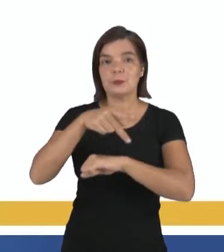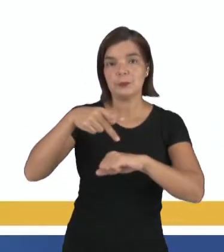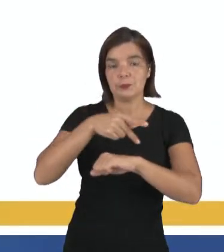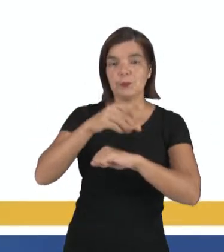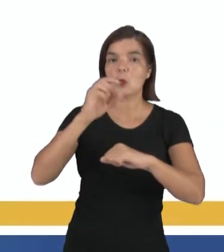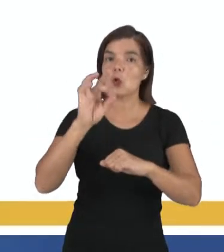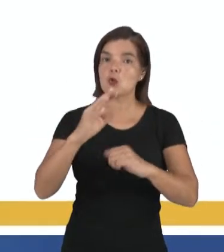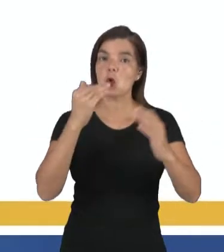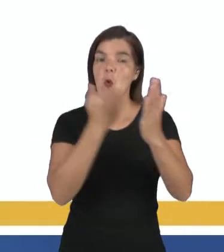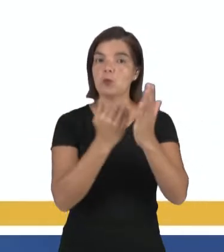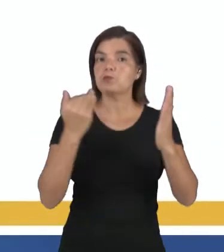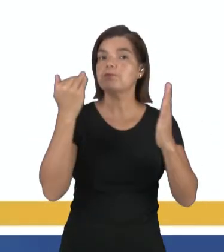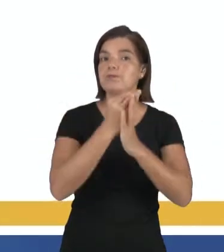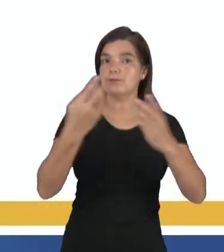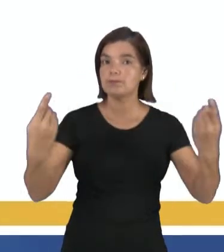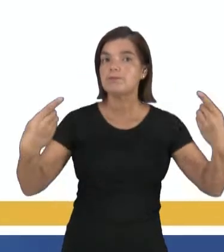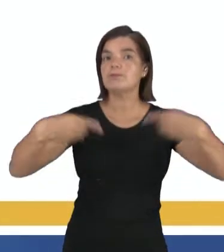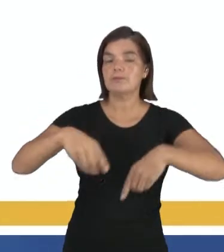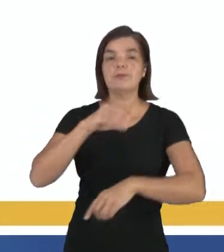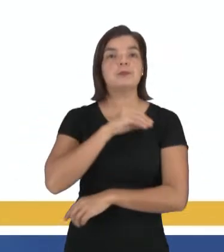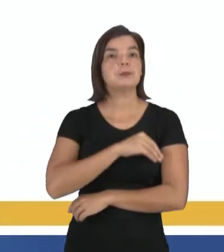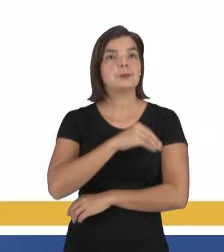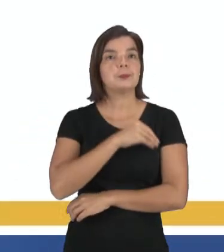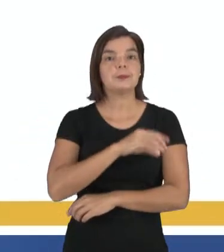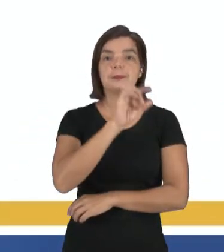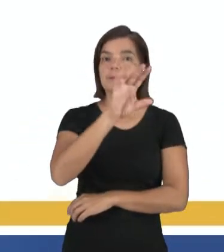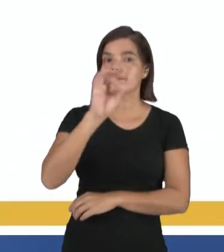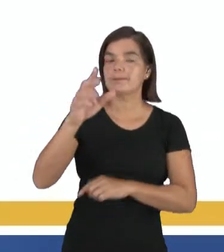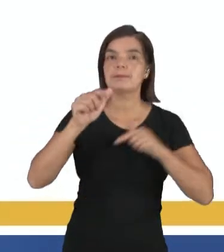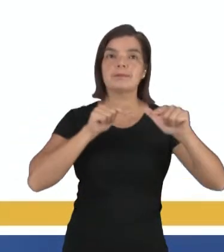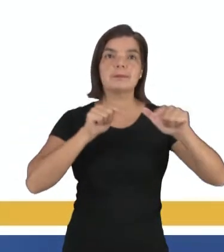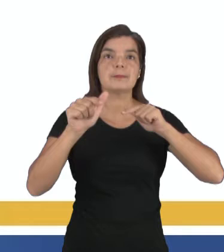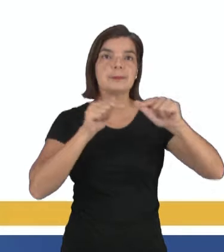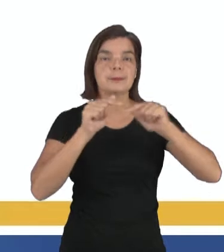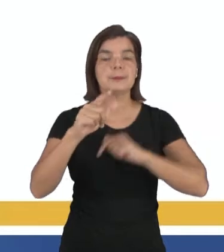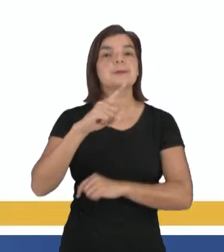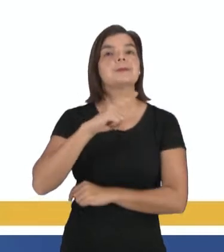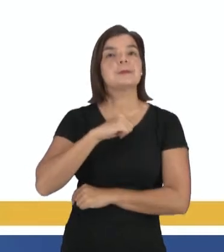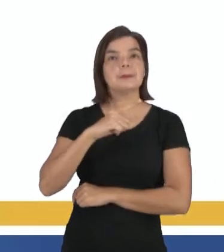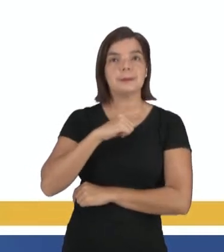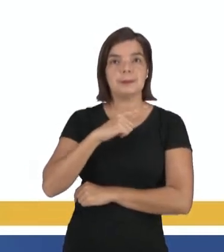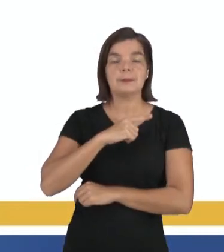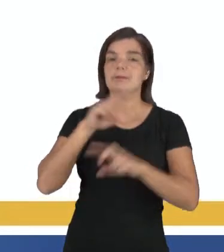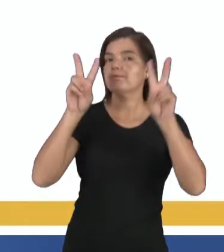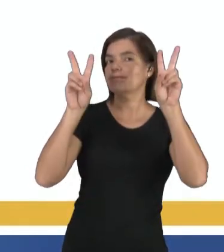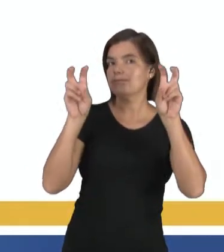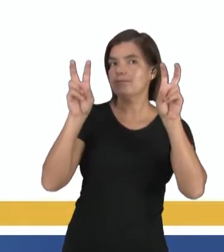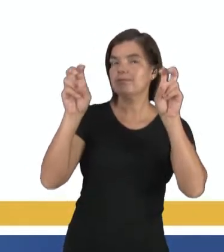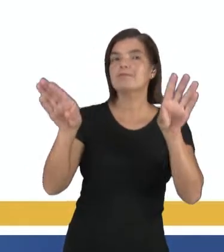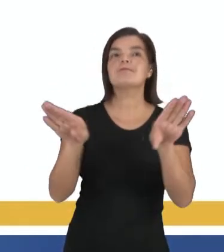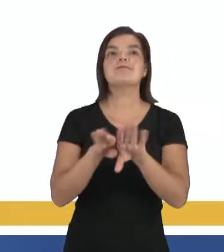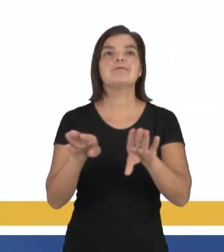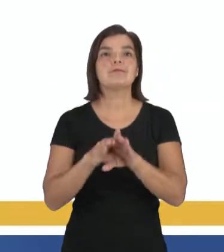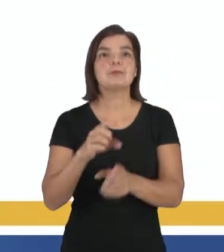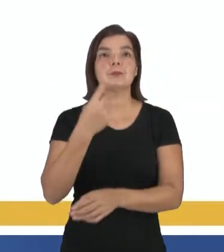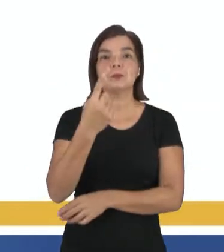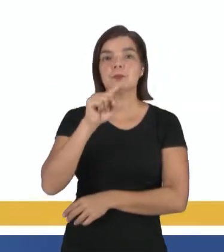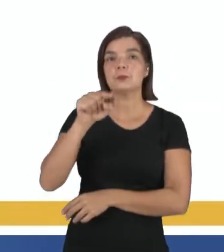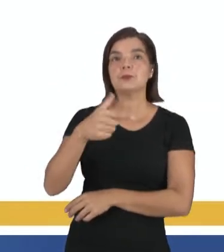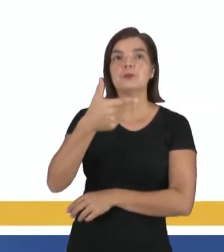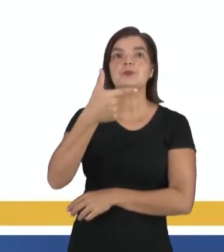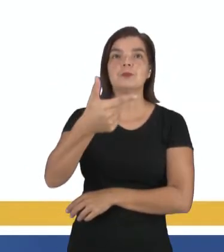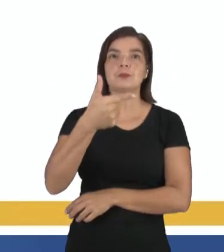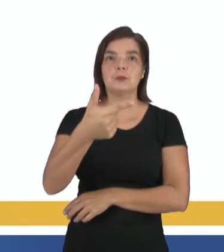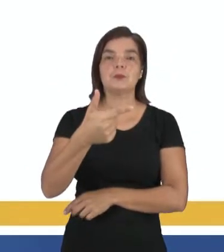só aumente a competição e derrube os salários, para cada emprego que eles tomam, entre aspas, cria-se 1,2 postos